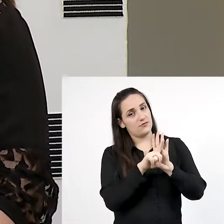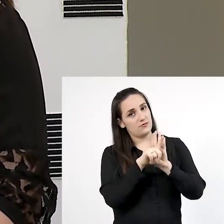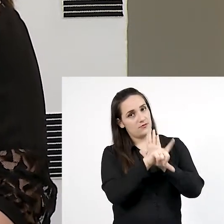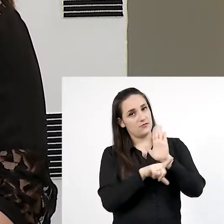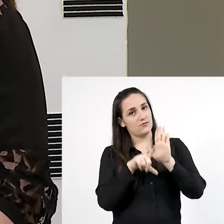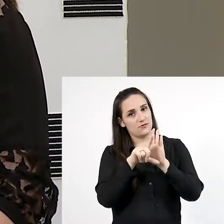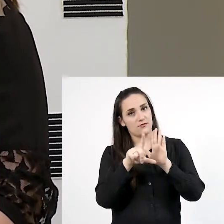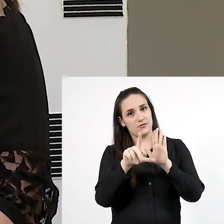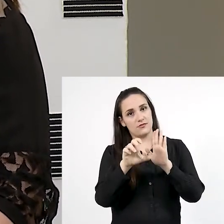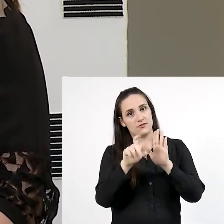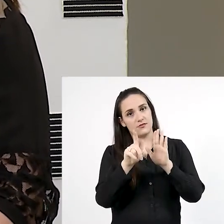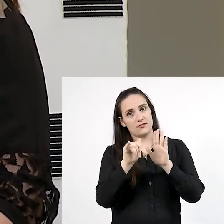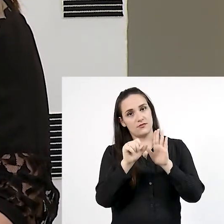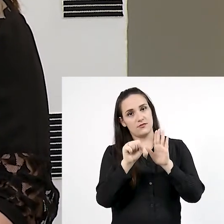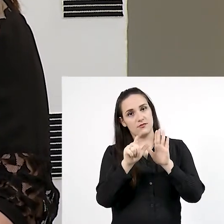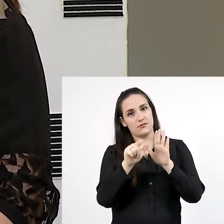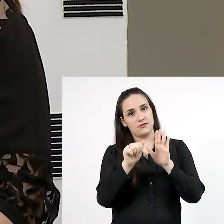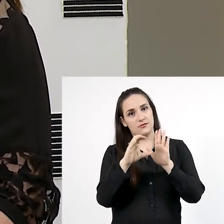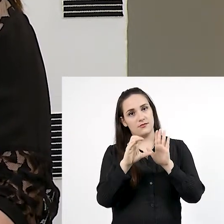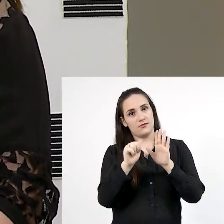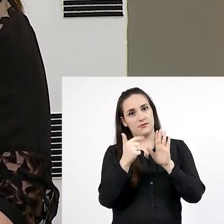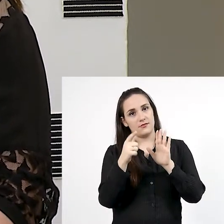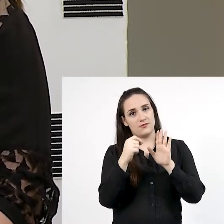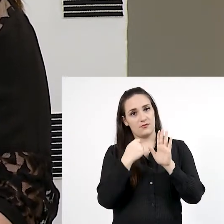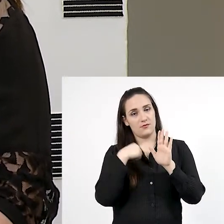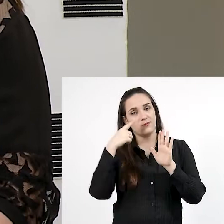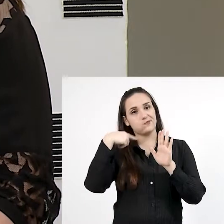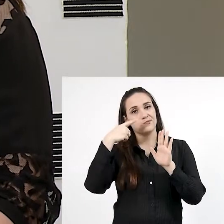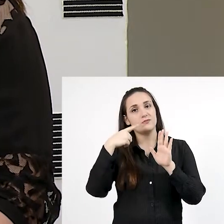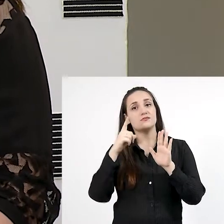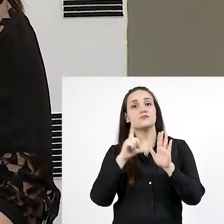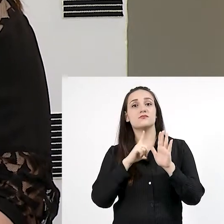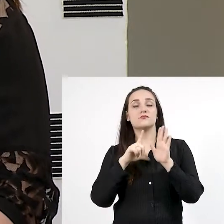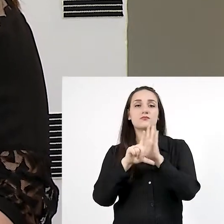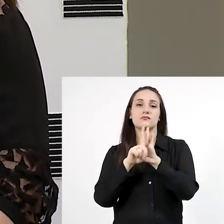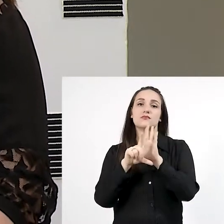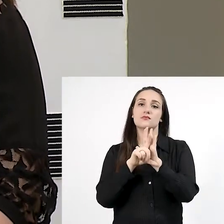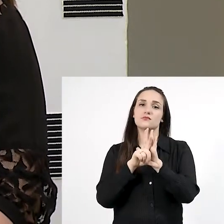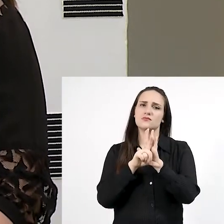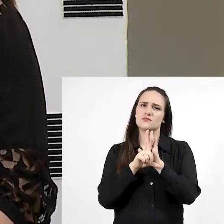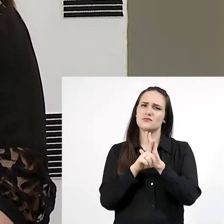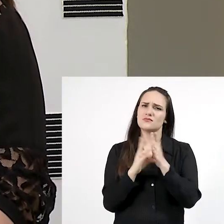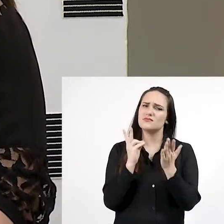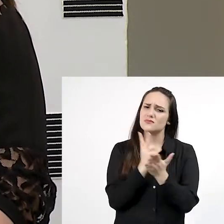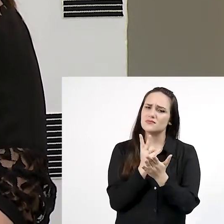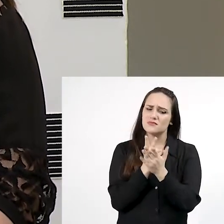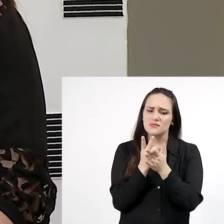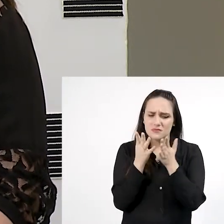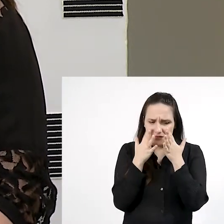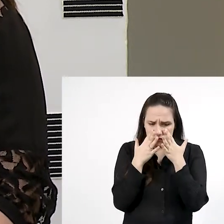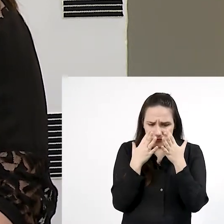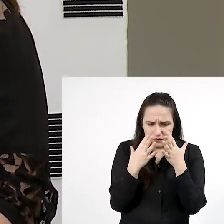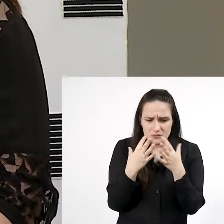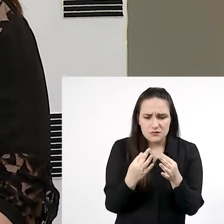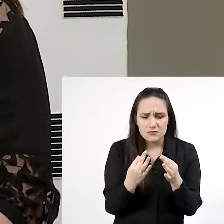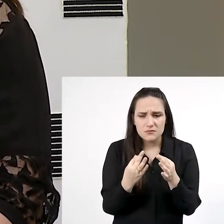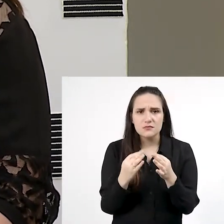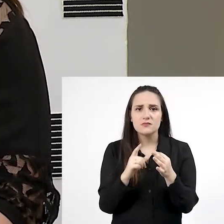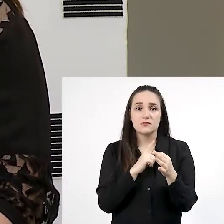meu caso, especificamente como advogada, que a lei, ela tomou o cuidado de ter uma hierarquia